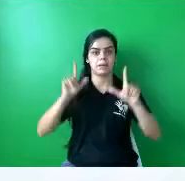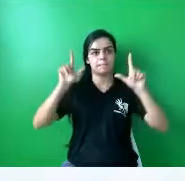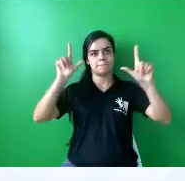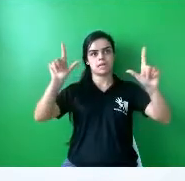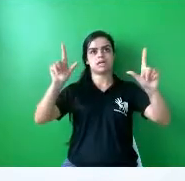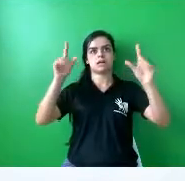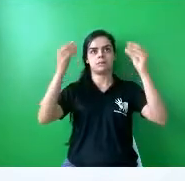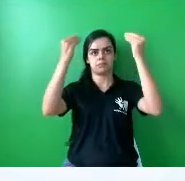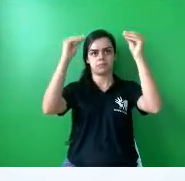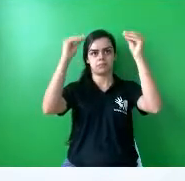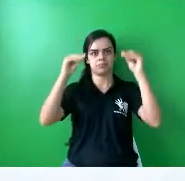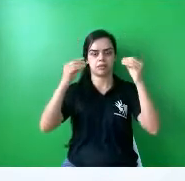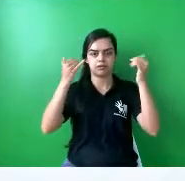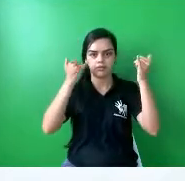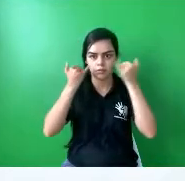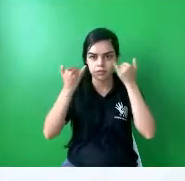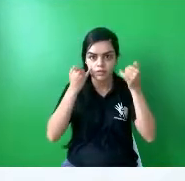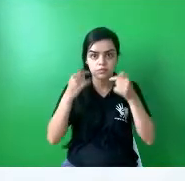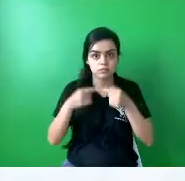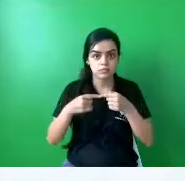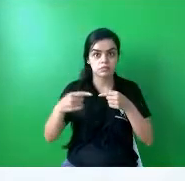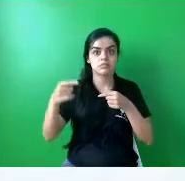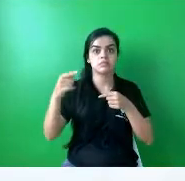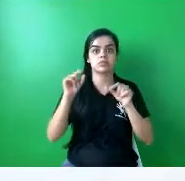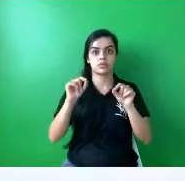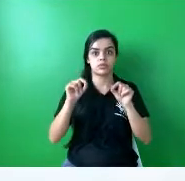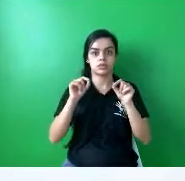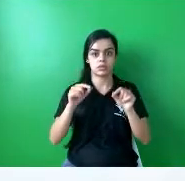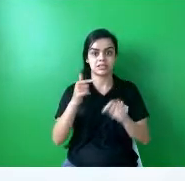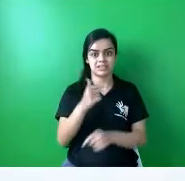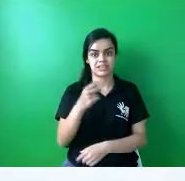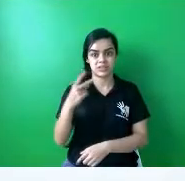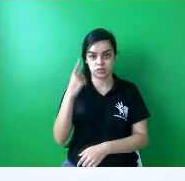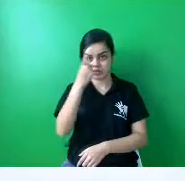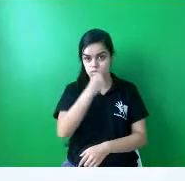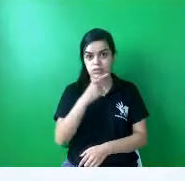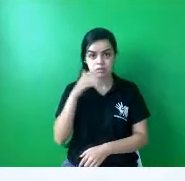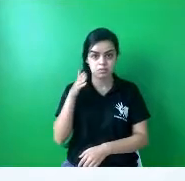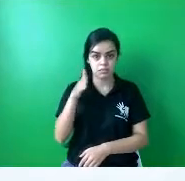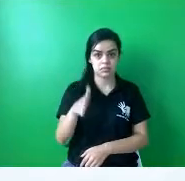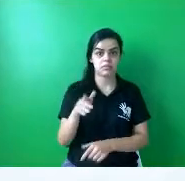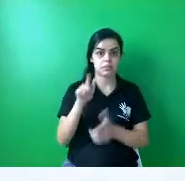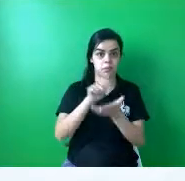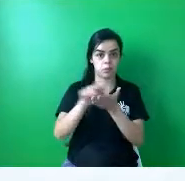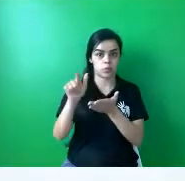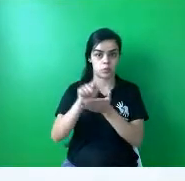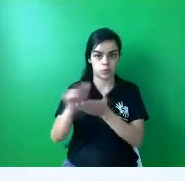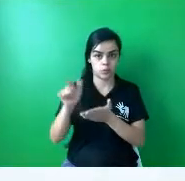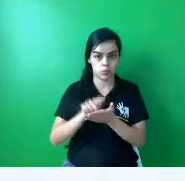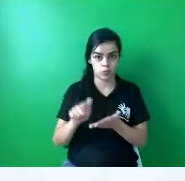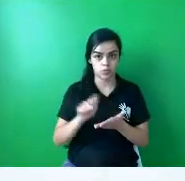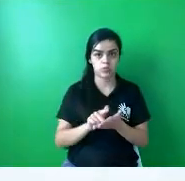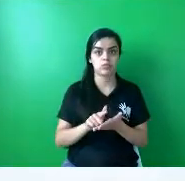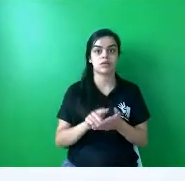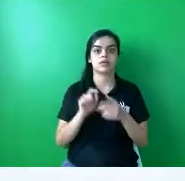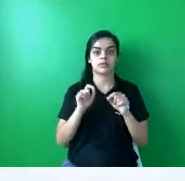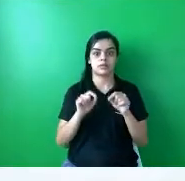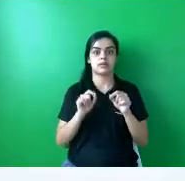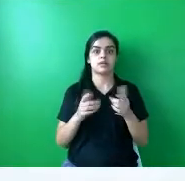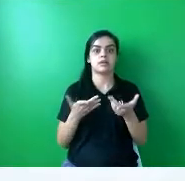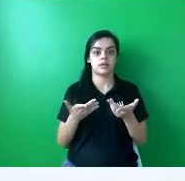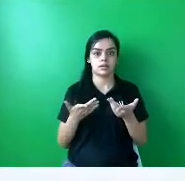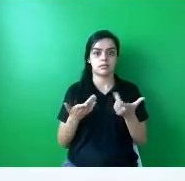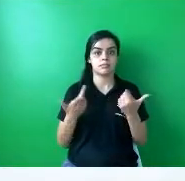no quadro, e apenas após essas 72 horas que a gente pode entrar, limpar, fazer a